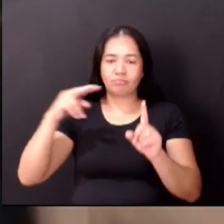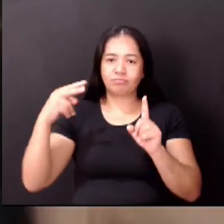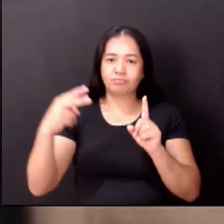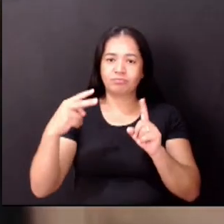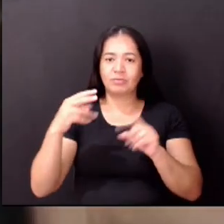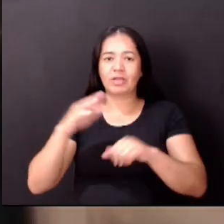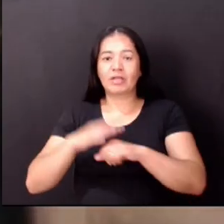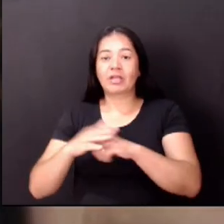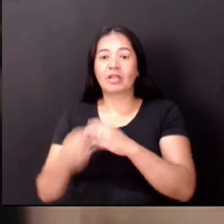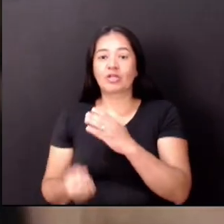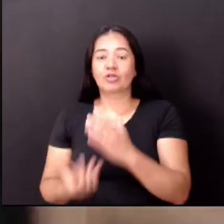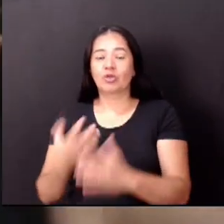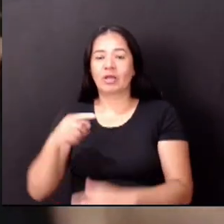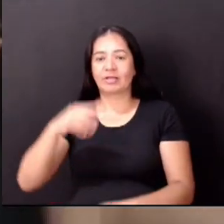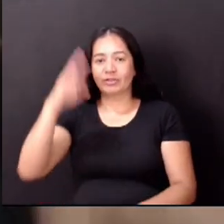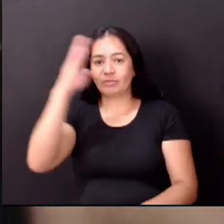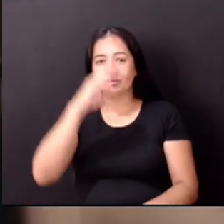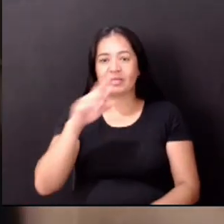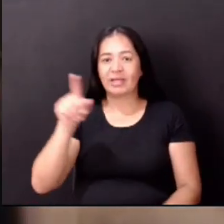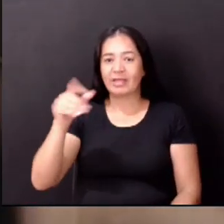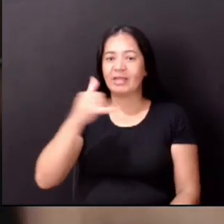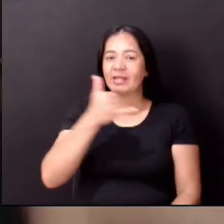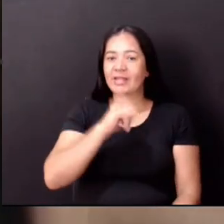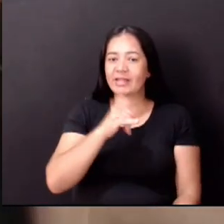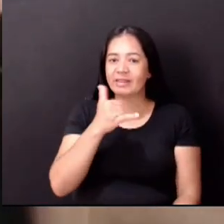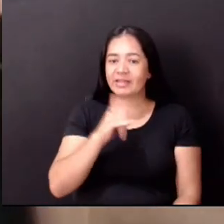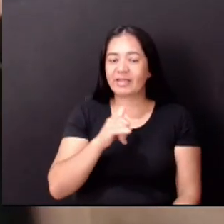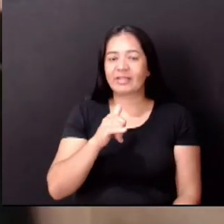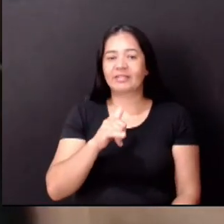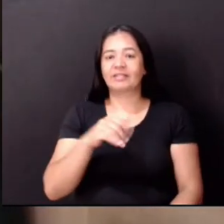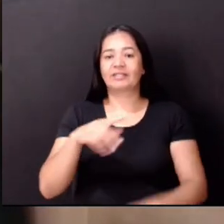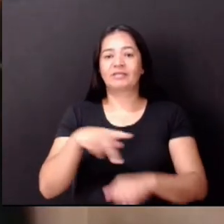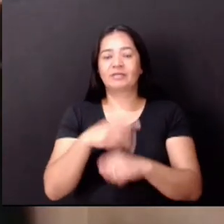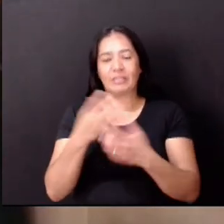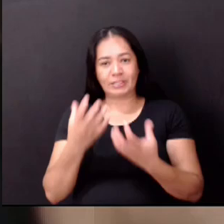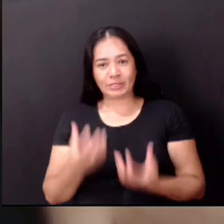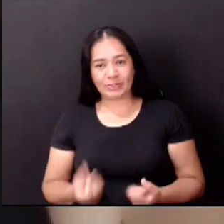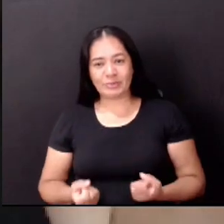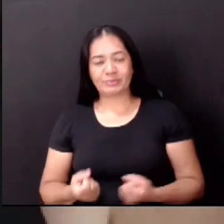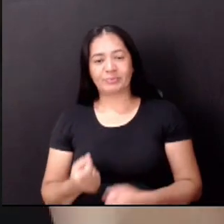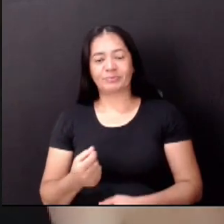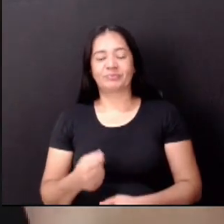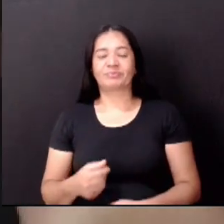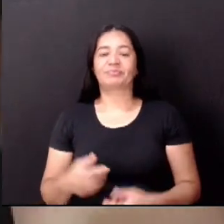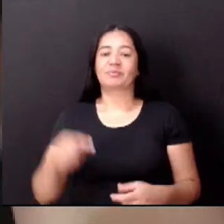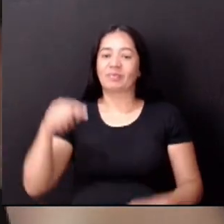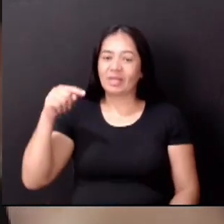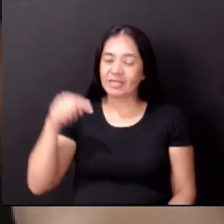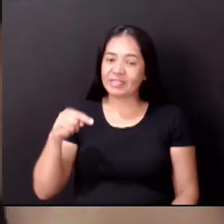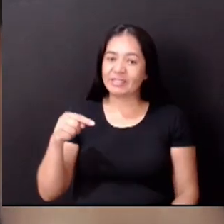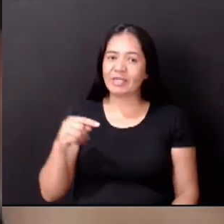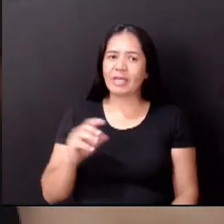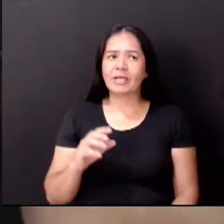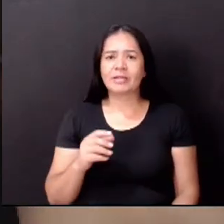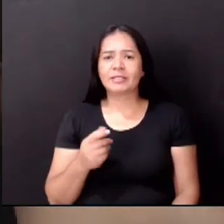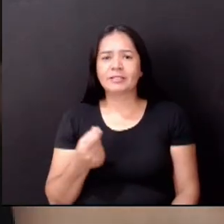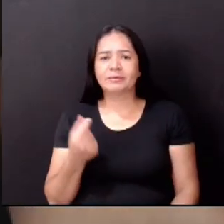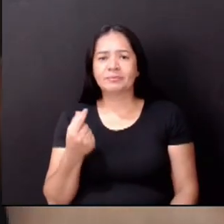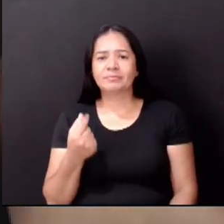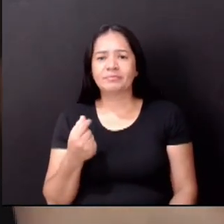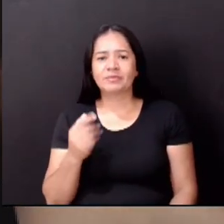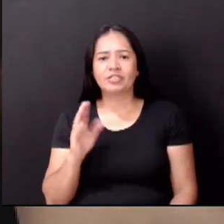Ele é italiano de nascimento, brasileiro de adoção, e aqui ele teve essa já mentalidade